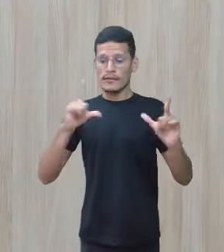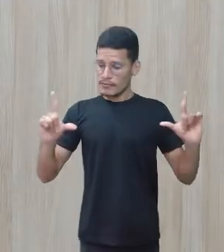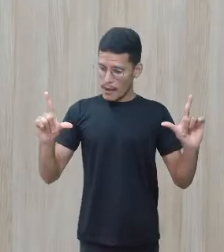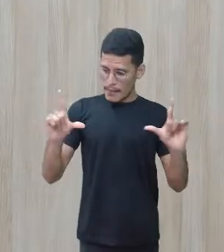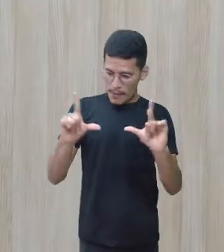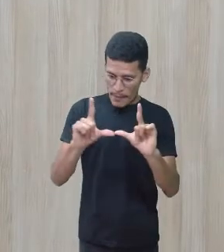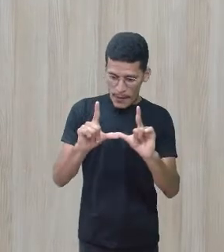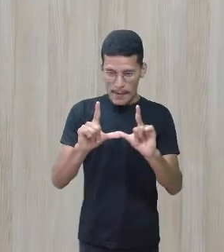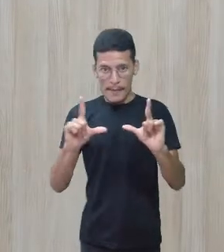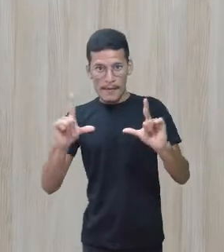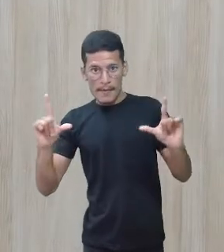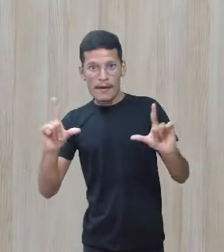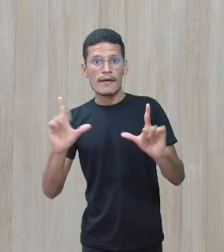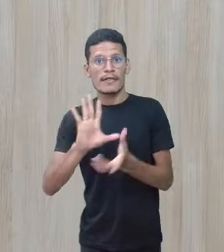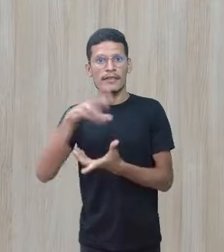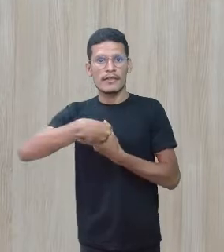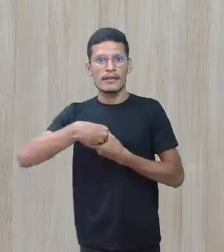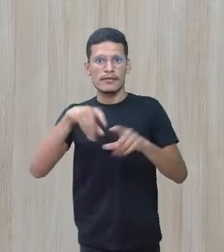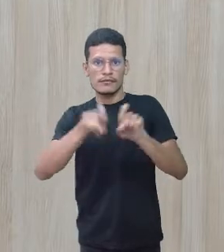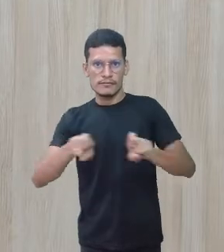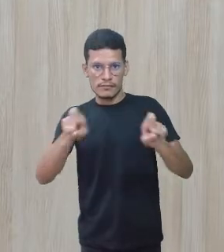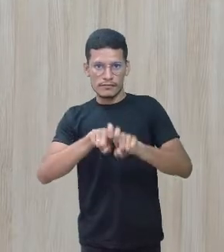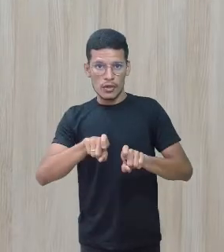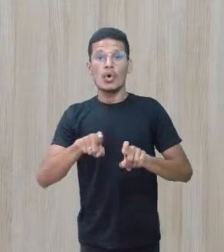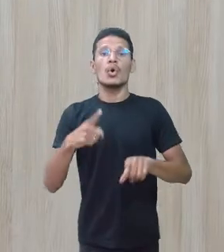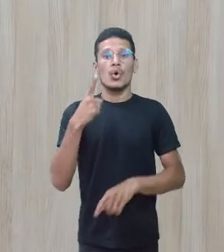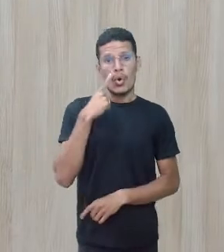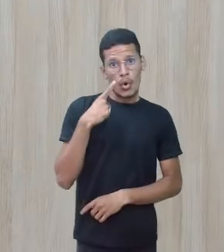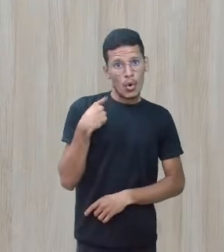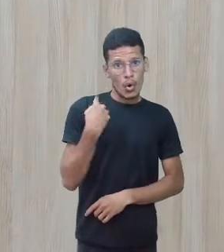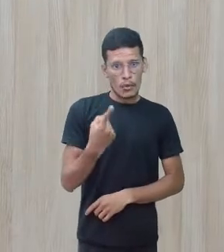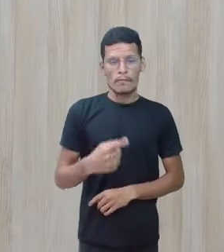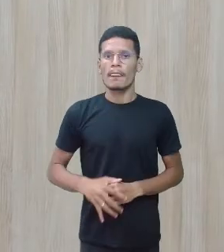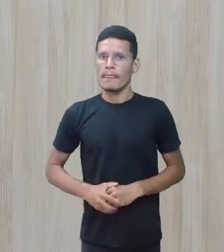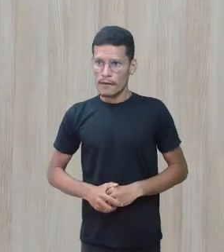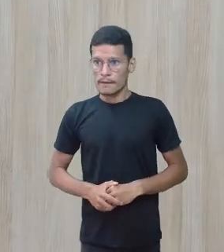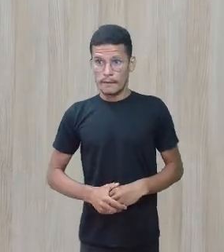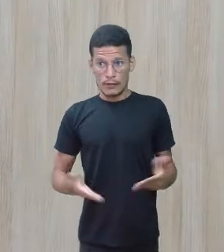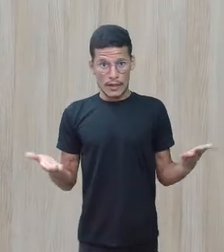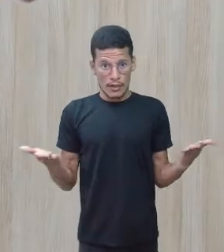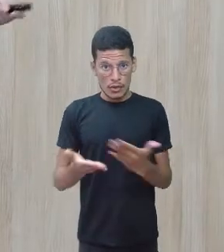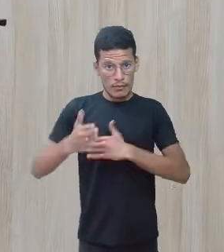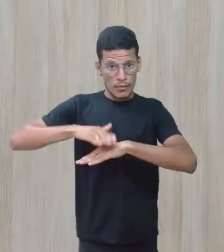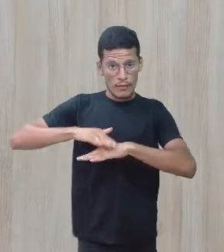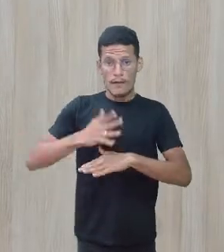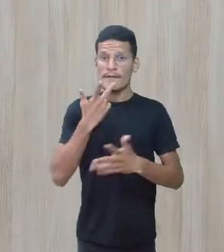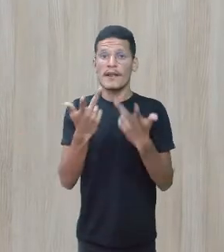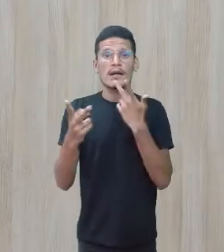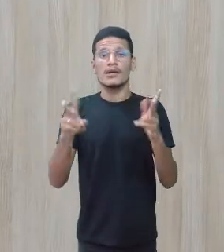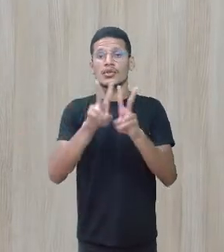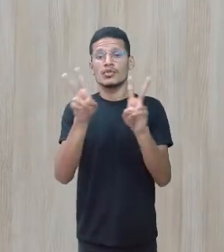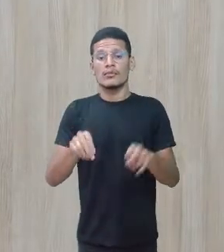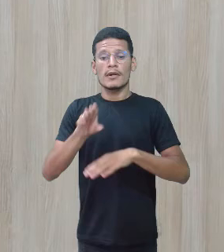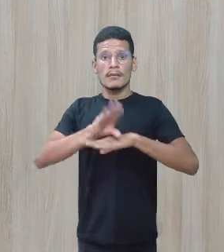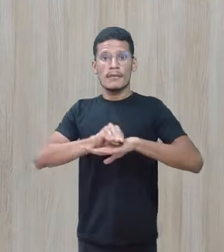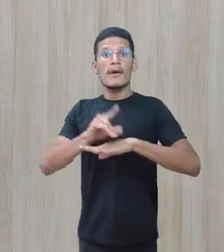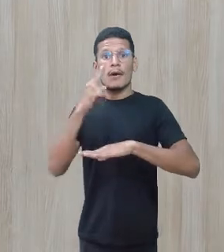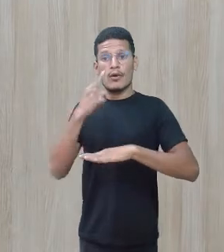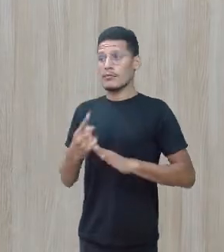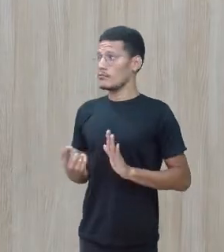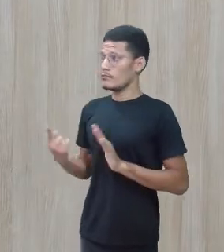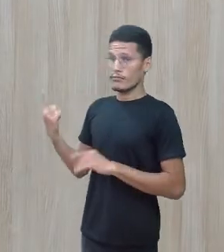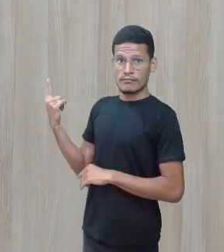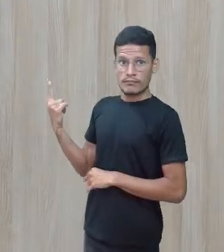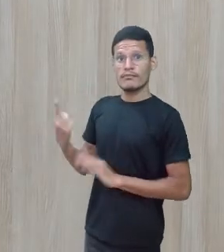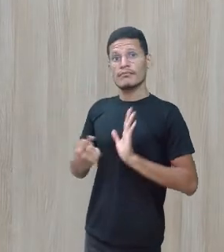e reduções que estão sendo feitas aí, né? Então, ó, nesse momento, eu falando agora sobre fotografia, nesse momento eu estou apresentando para